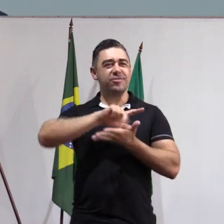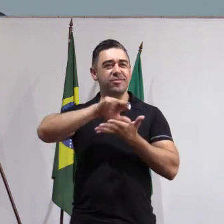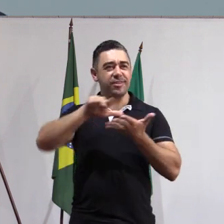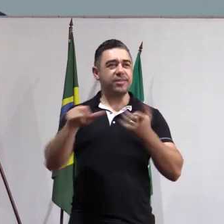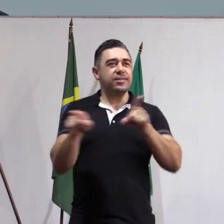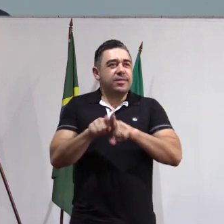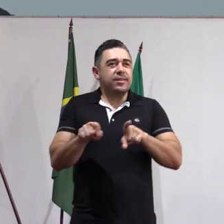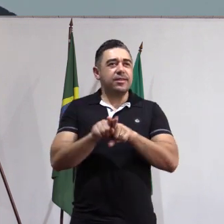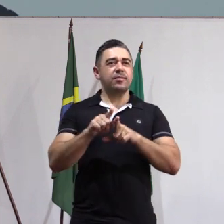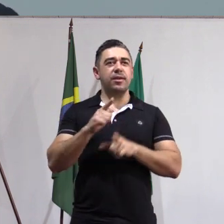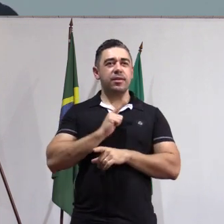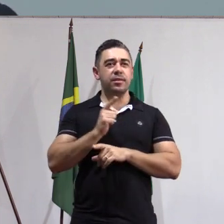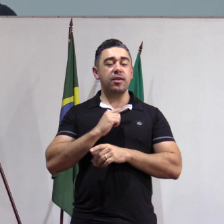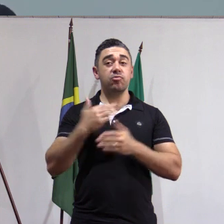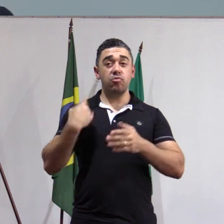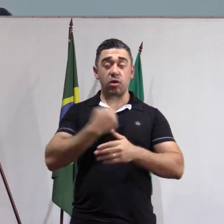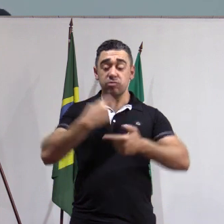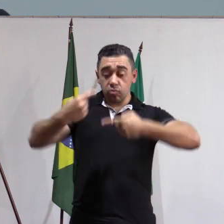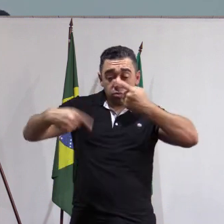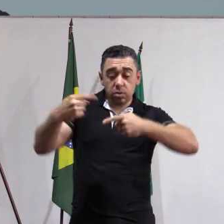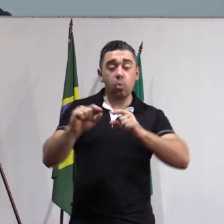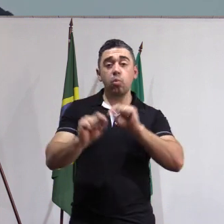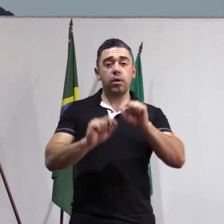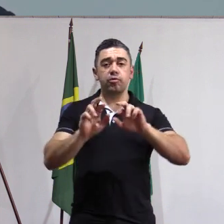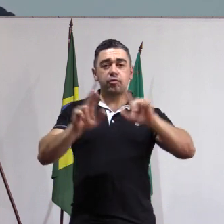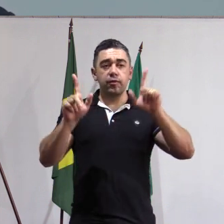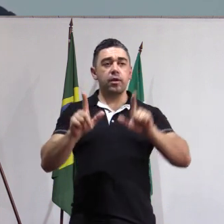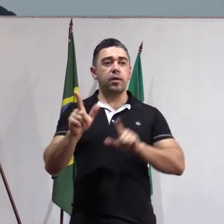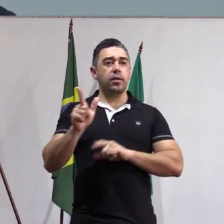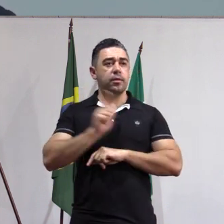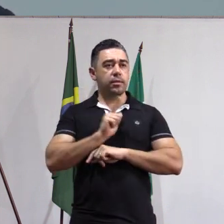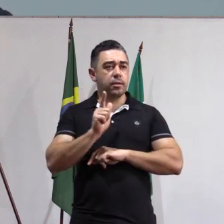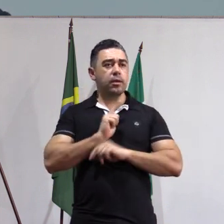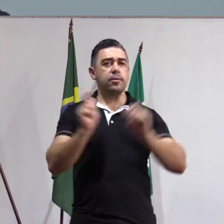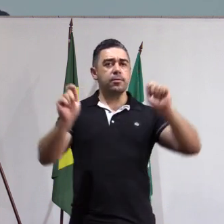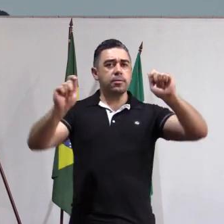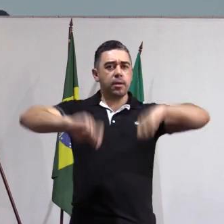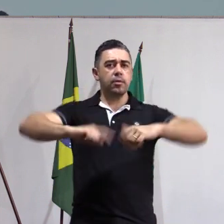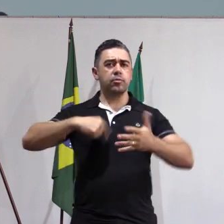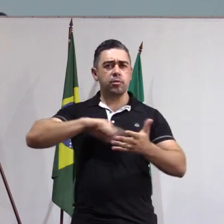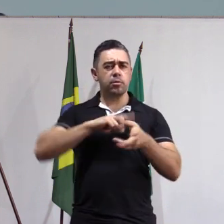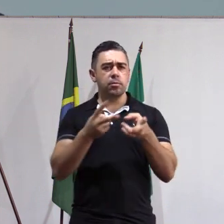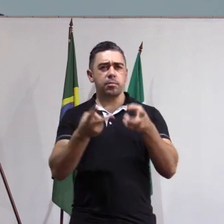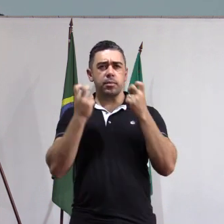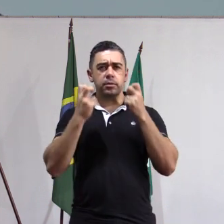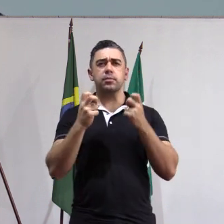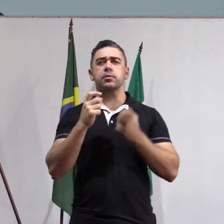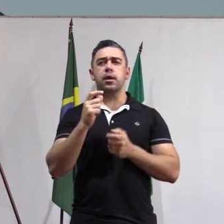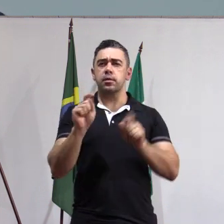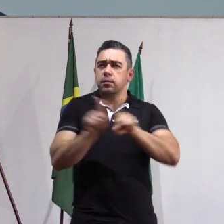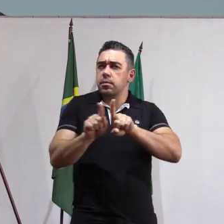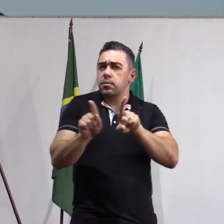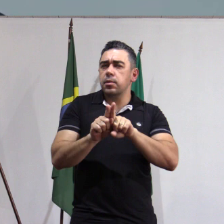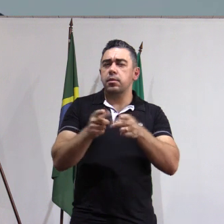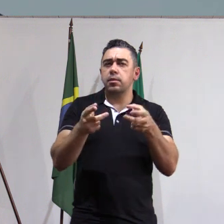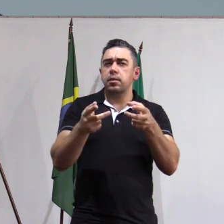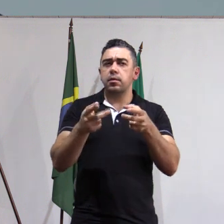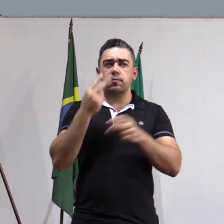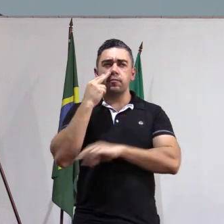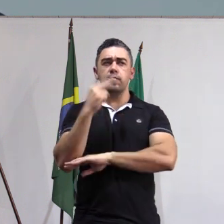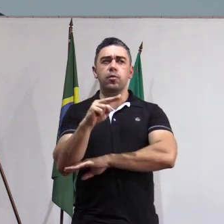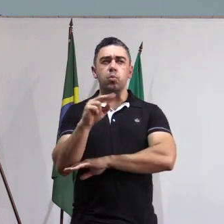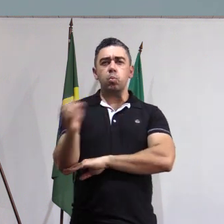para na discussão da divergência nasça a luz que permita perceber e visualizar um novo